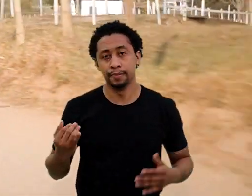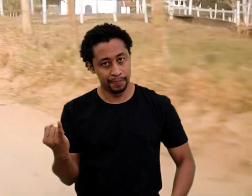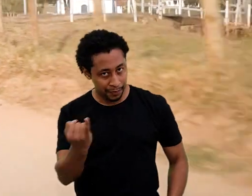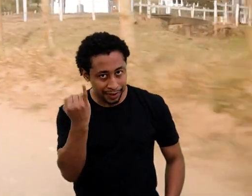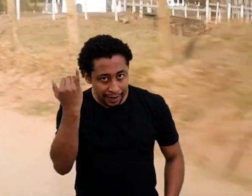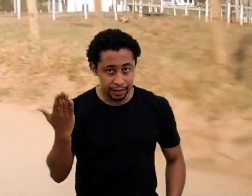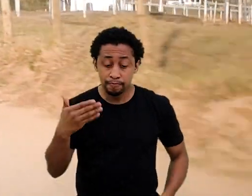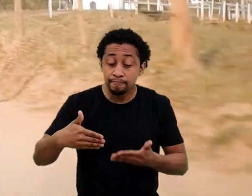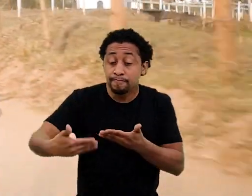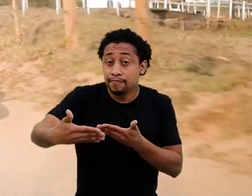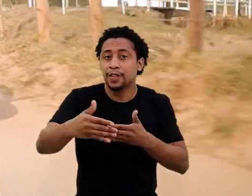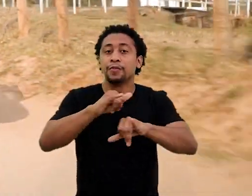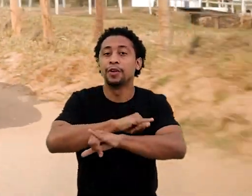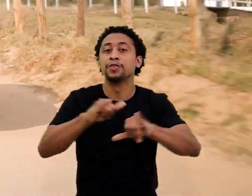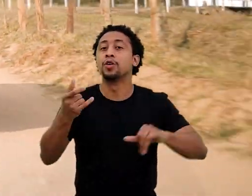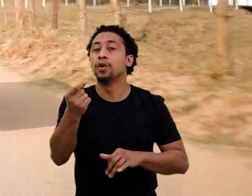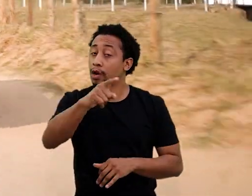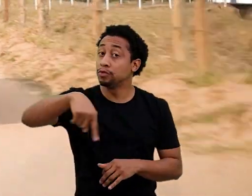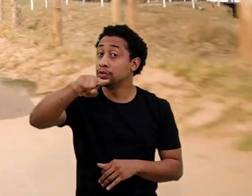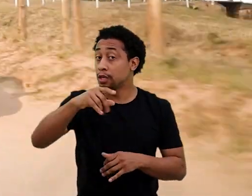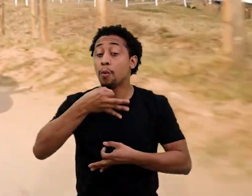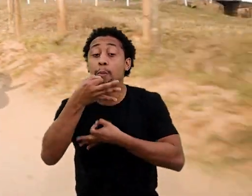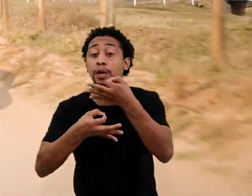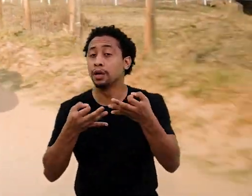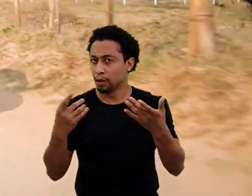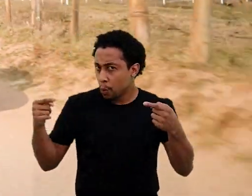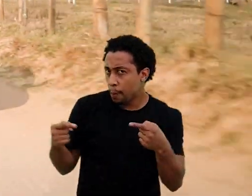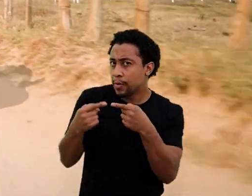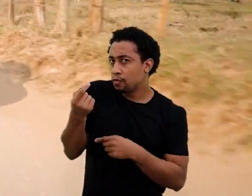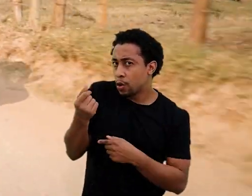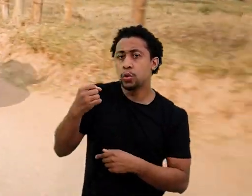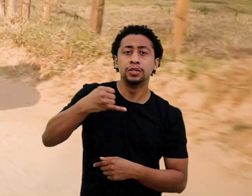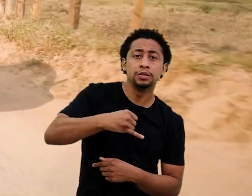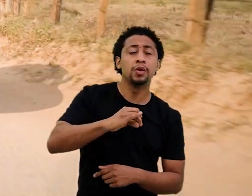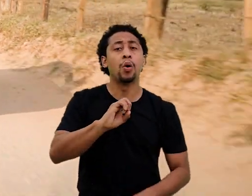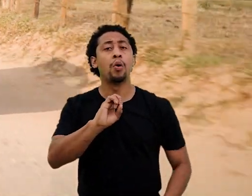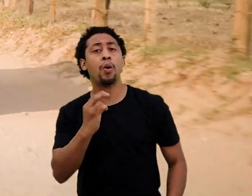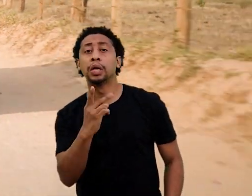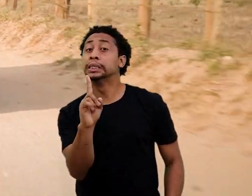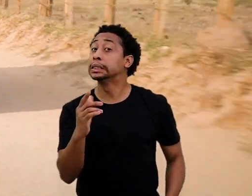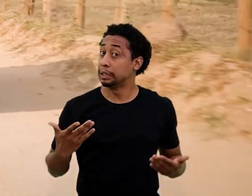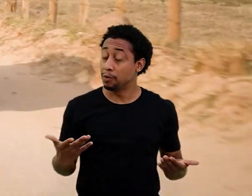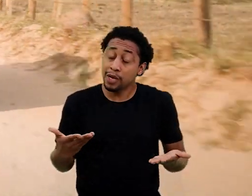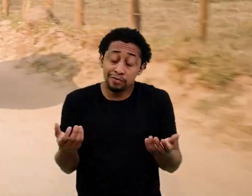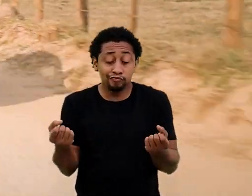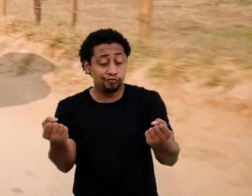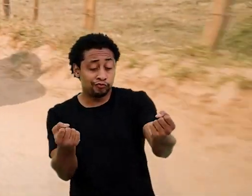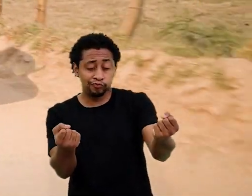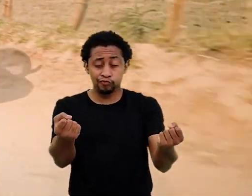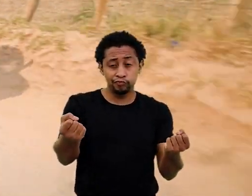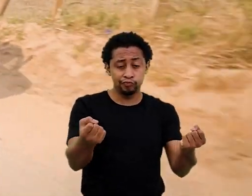preços, vocês vão poder opinar em relação ao quão bom realmente ele é, em base do quanto que ele custa. Mas impressões iniciais do